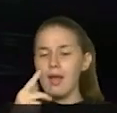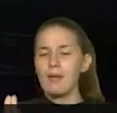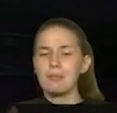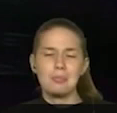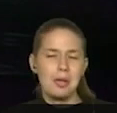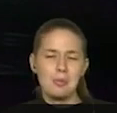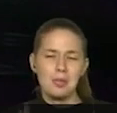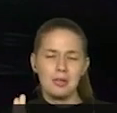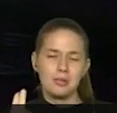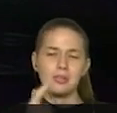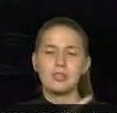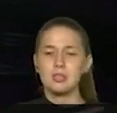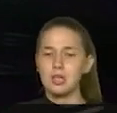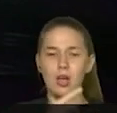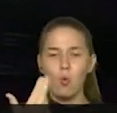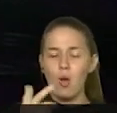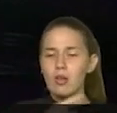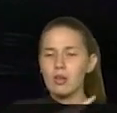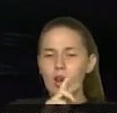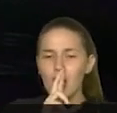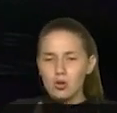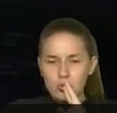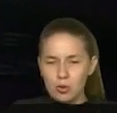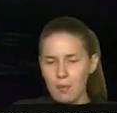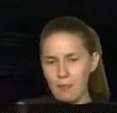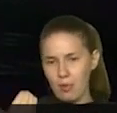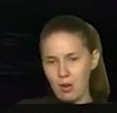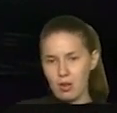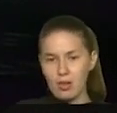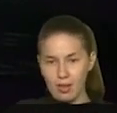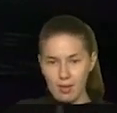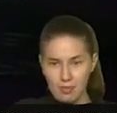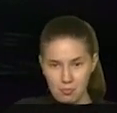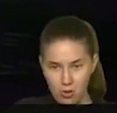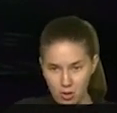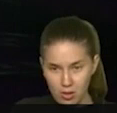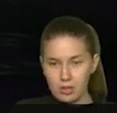do exame tradicional, assim como as questões da prova. A modalidade